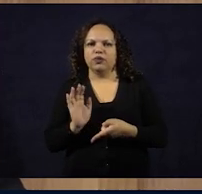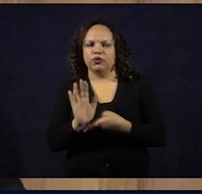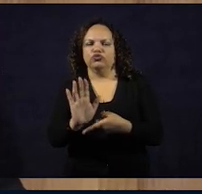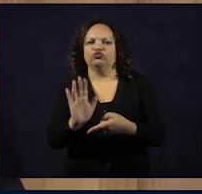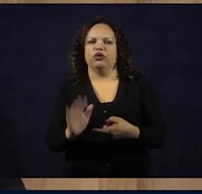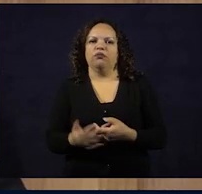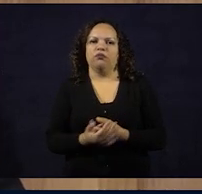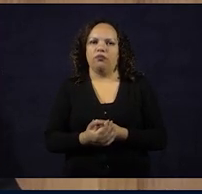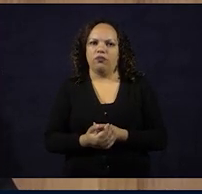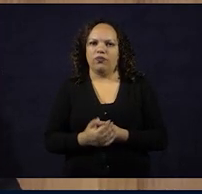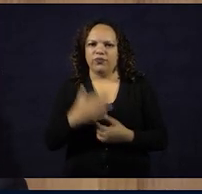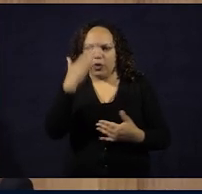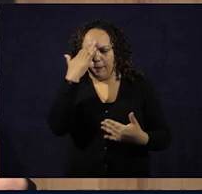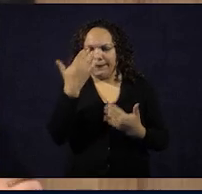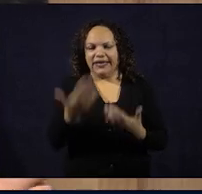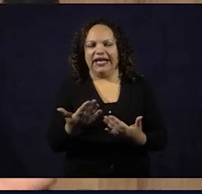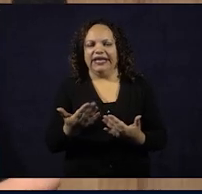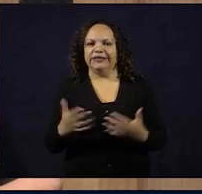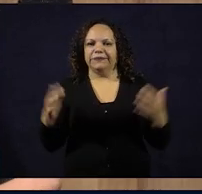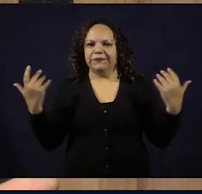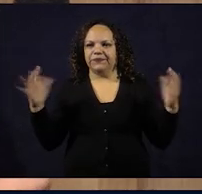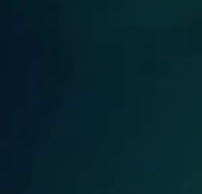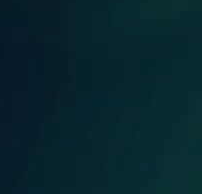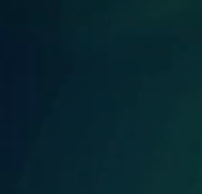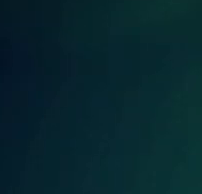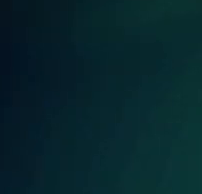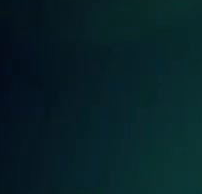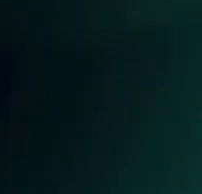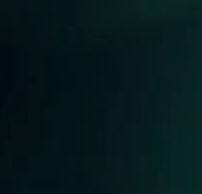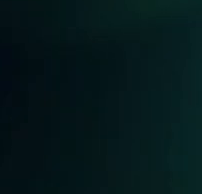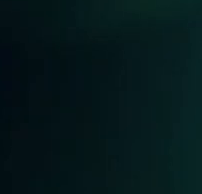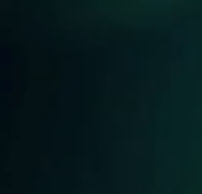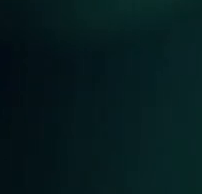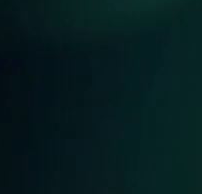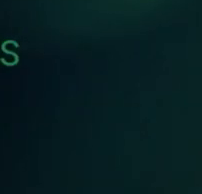assessorá-los Muito obrigado obrigado pelos convidados